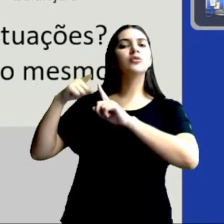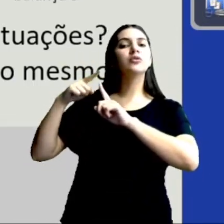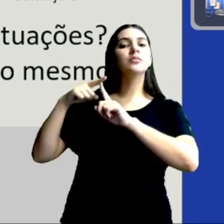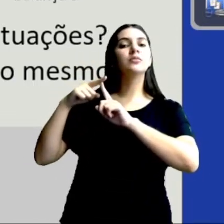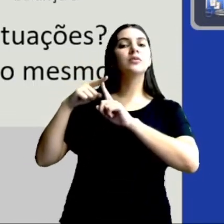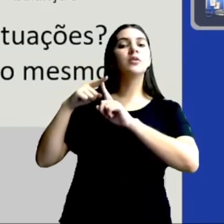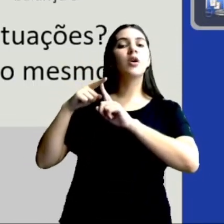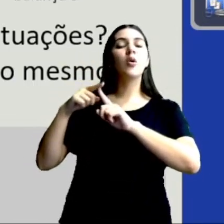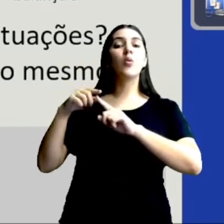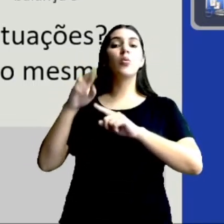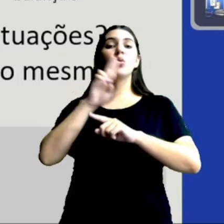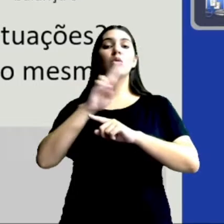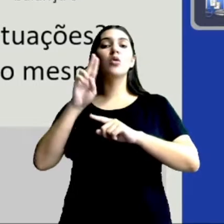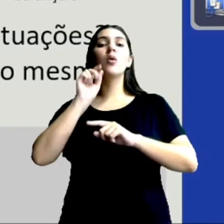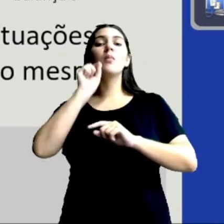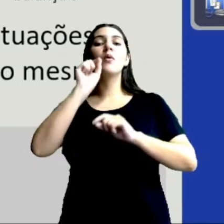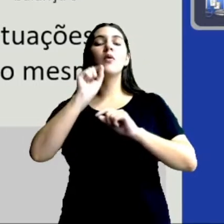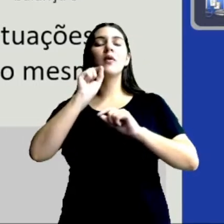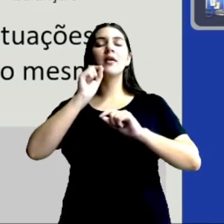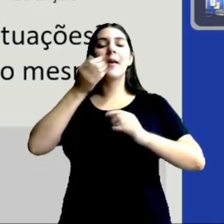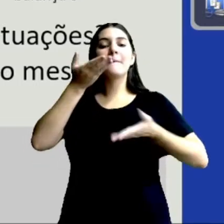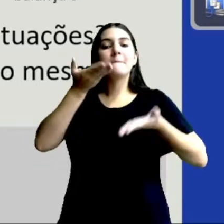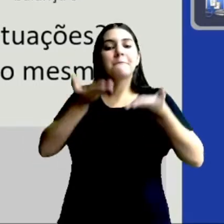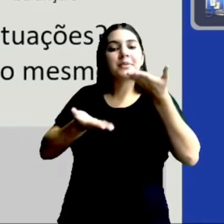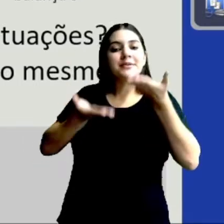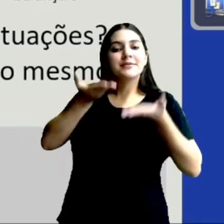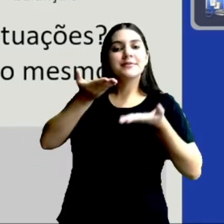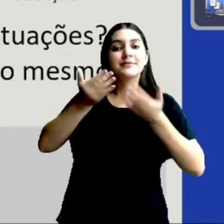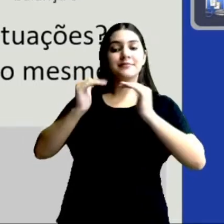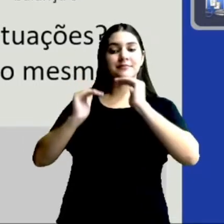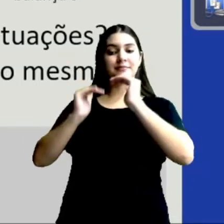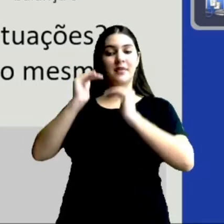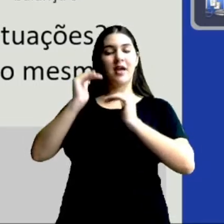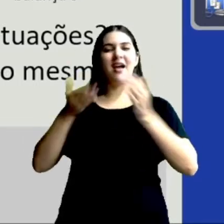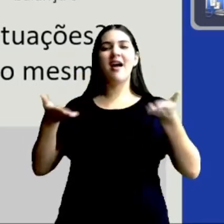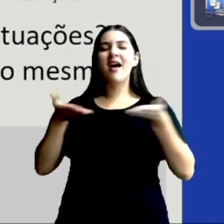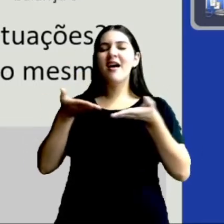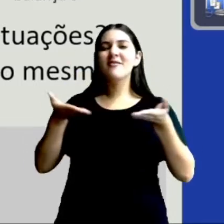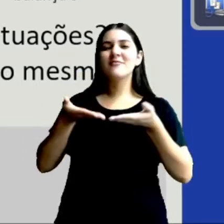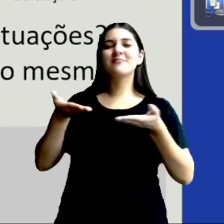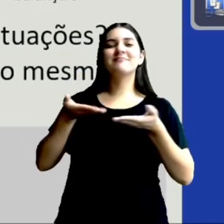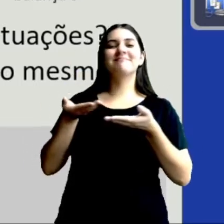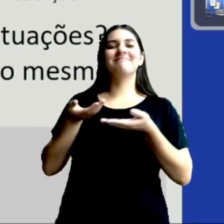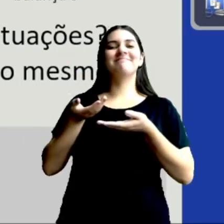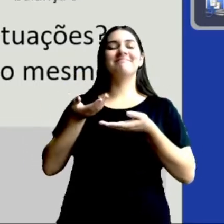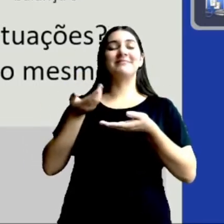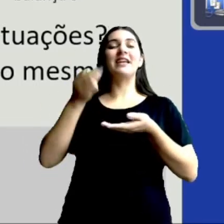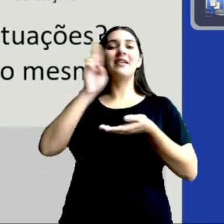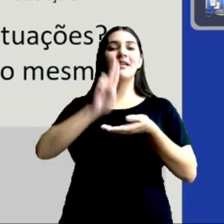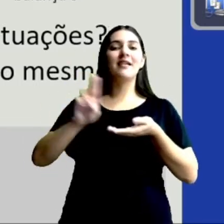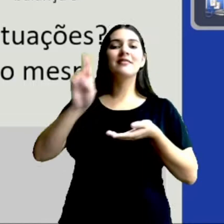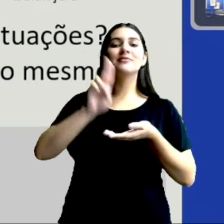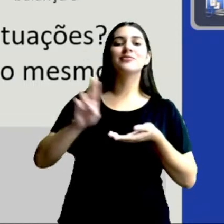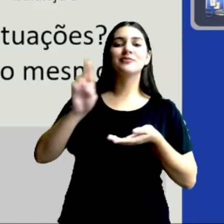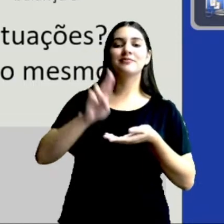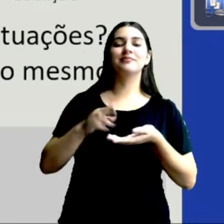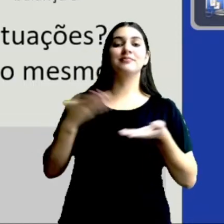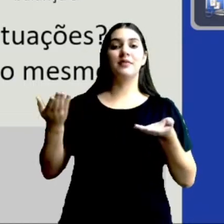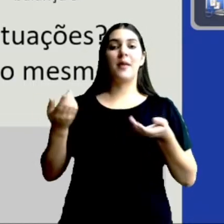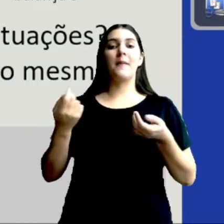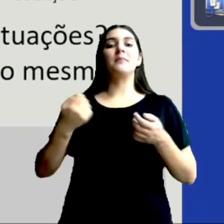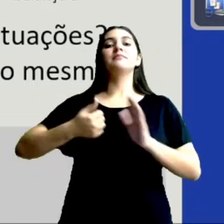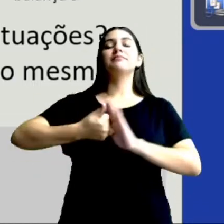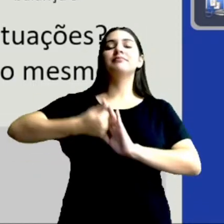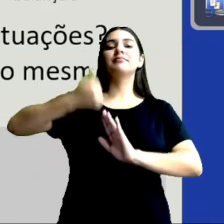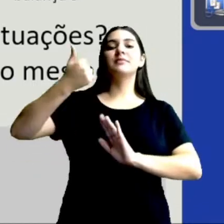de balanço de pesos, tá? E apesar de não ser mais tão comum, ainda é muito utilizada, principalmente em feiras